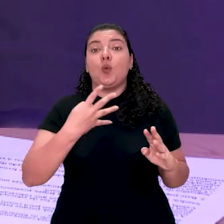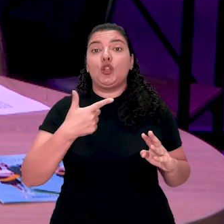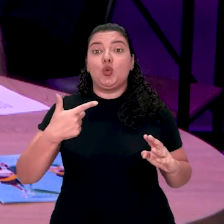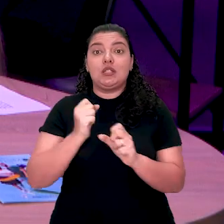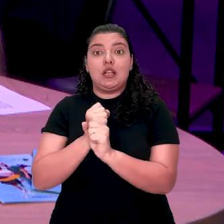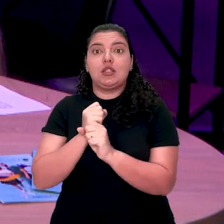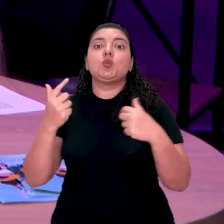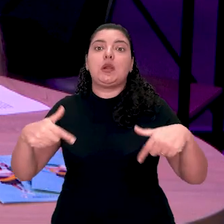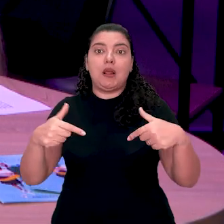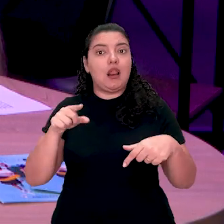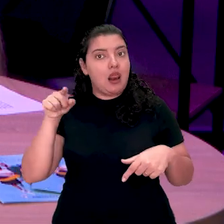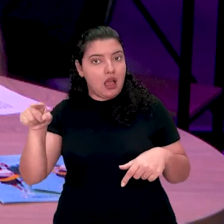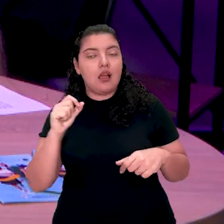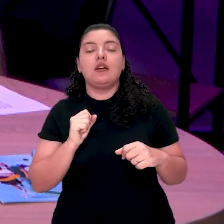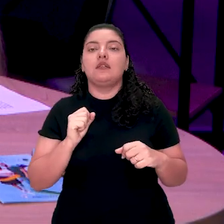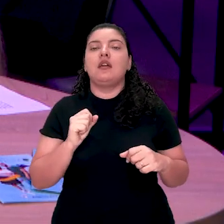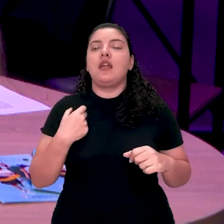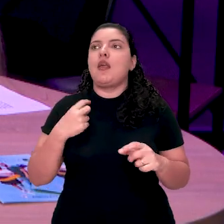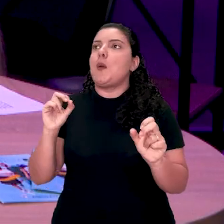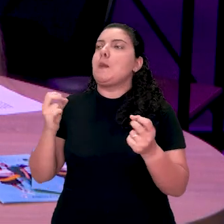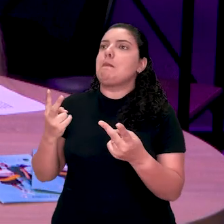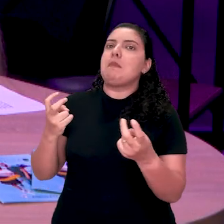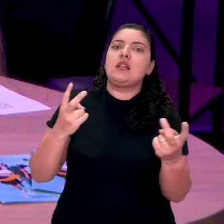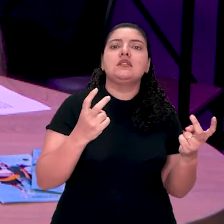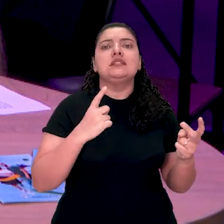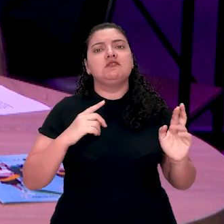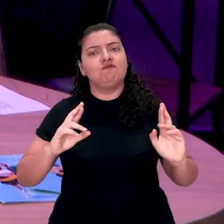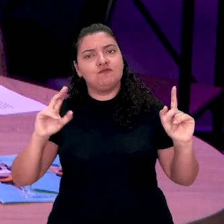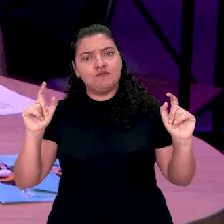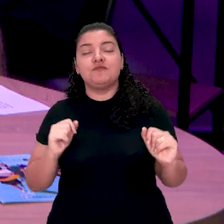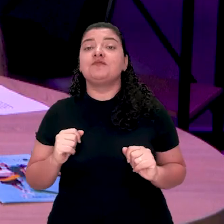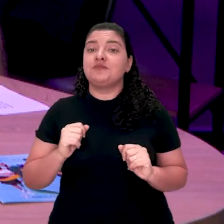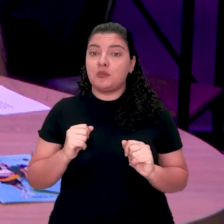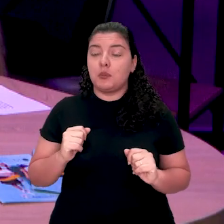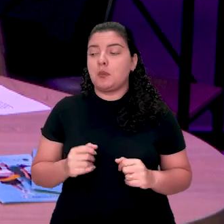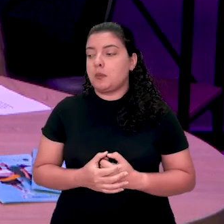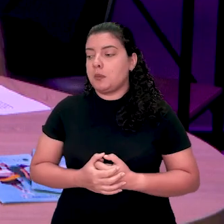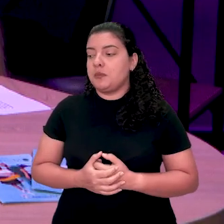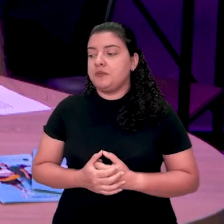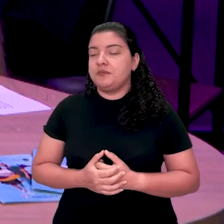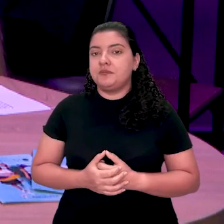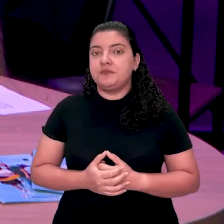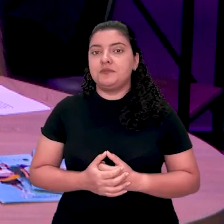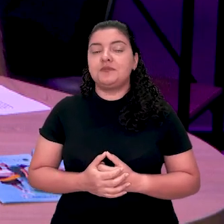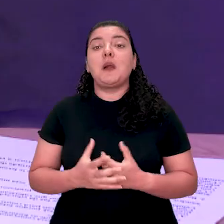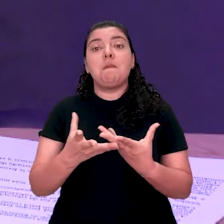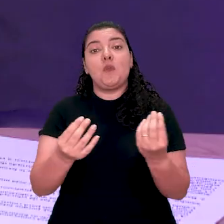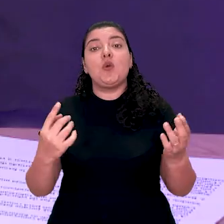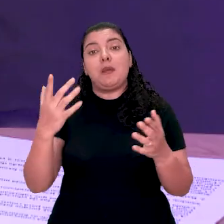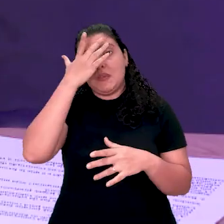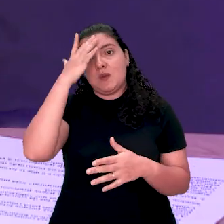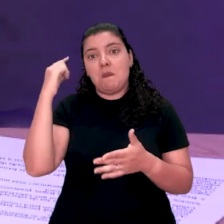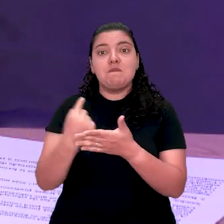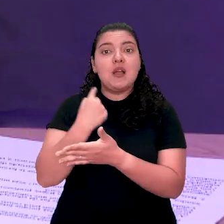que eu estive lá, eu pude realmente presenciar que é diferenciado, né? É diferenciado. É diferenciado. Muita gente pergunta